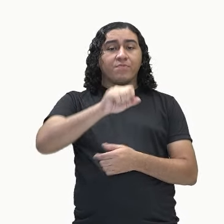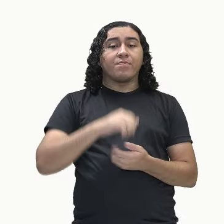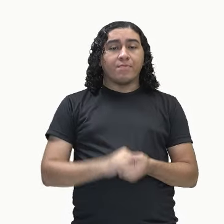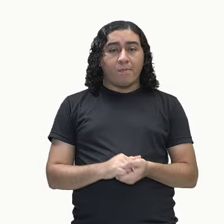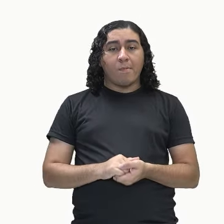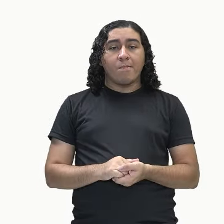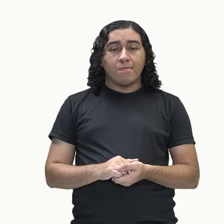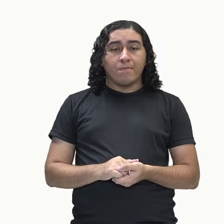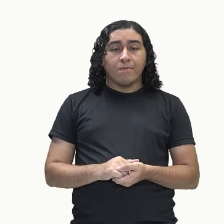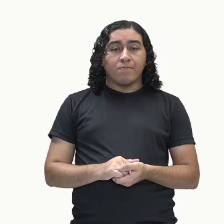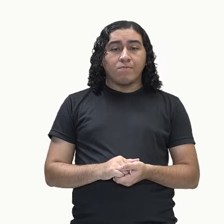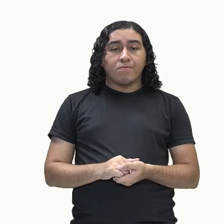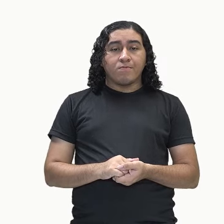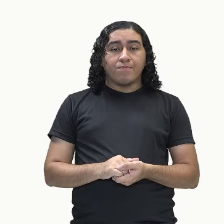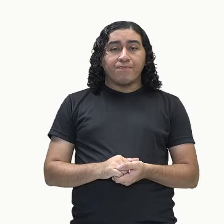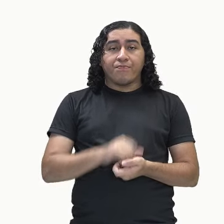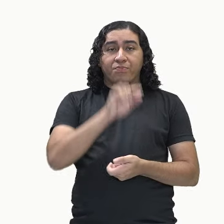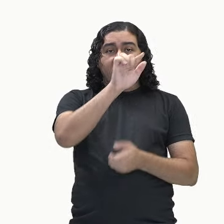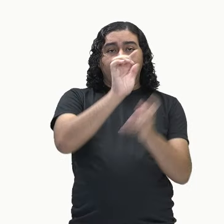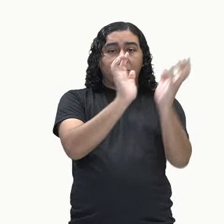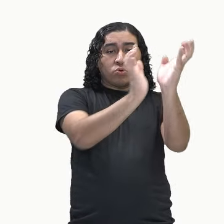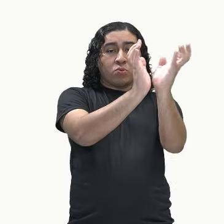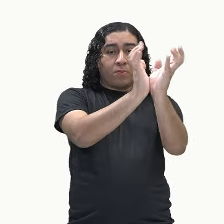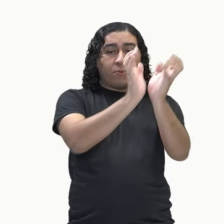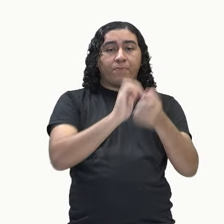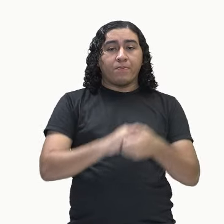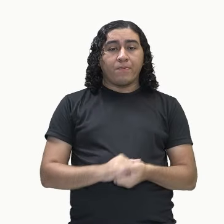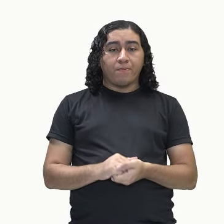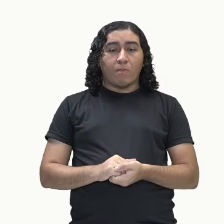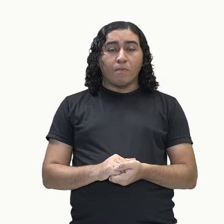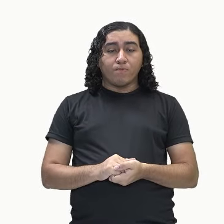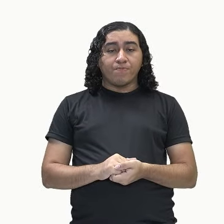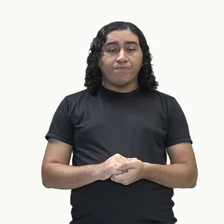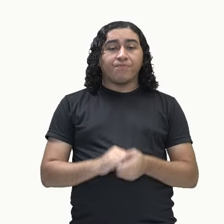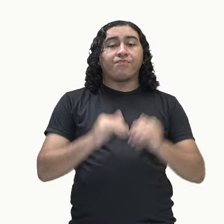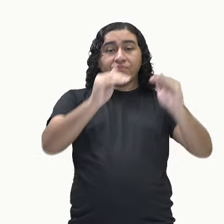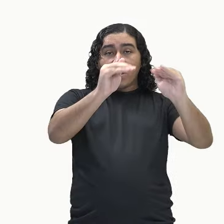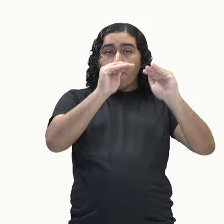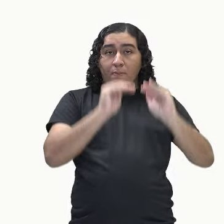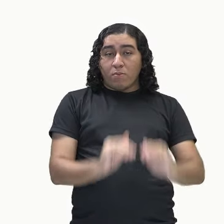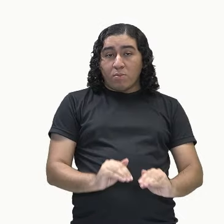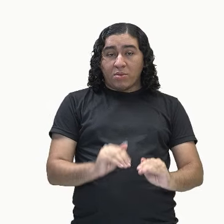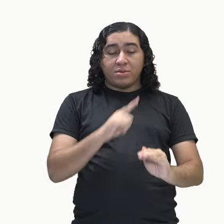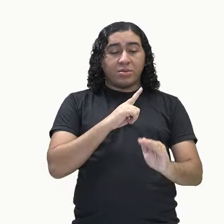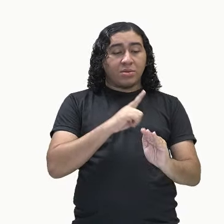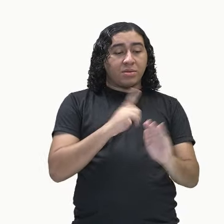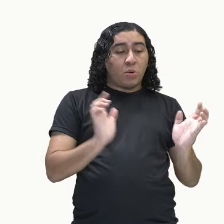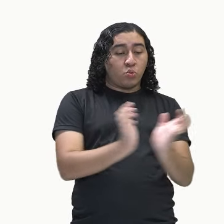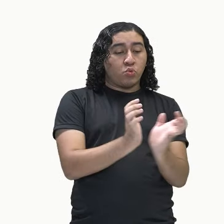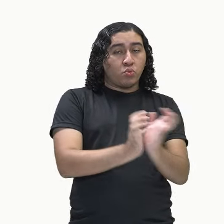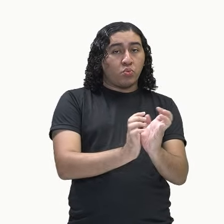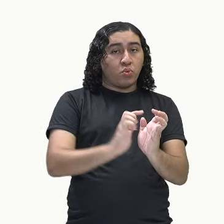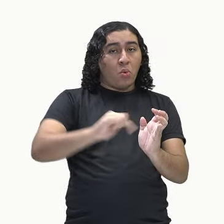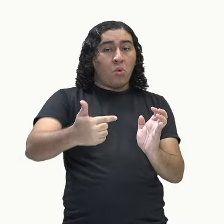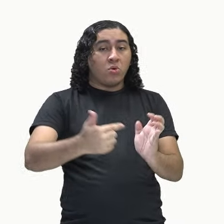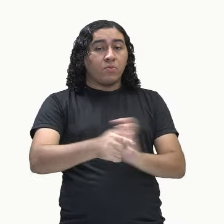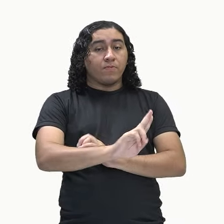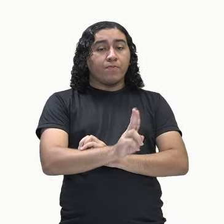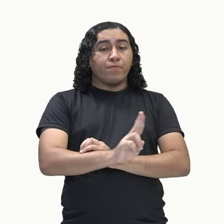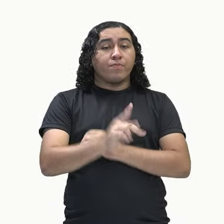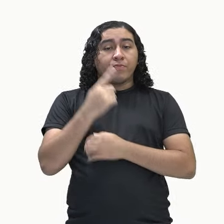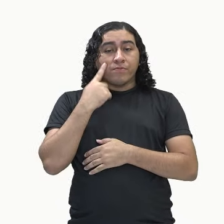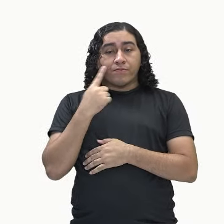estão representados aqui pelos agnatos. Depois a gente tem aqui essa outra ramificação, onde a gente observa